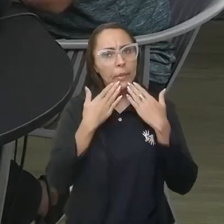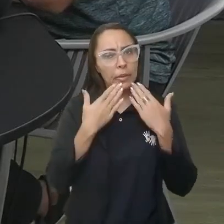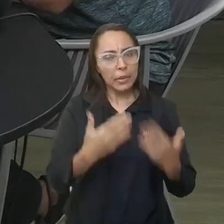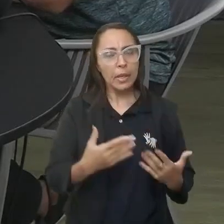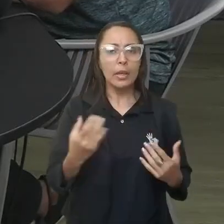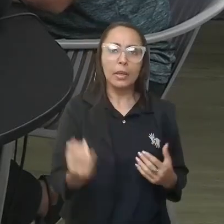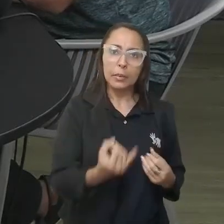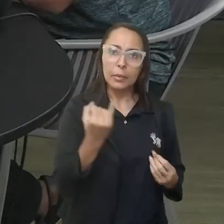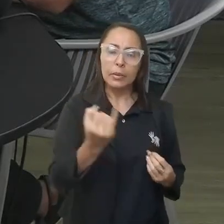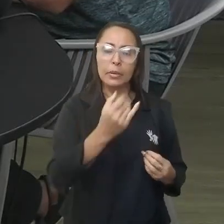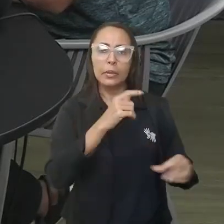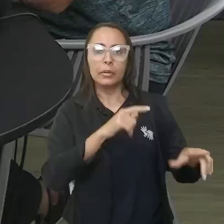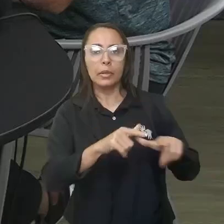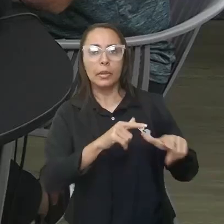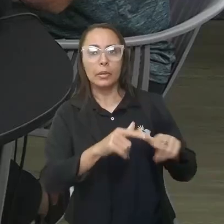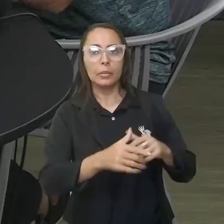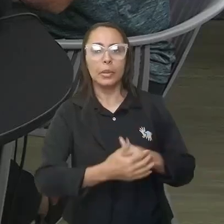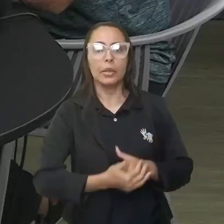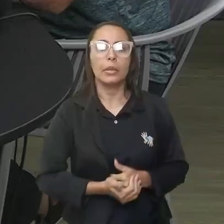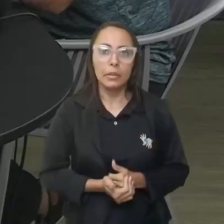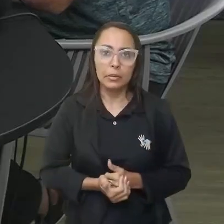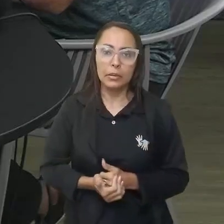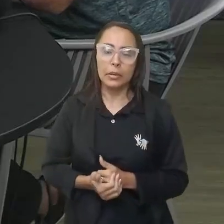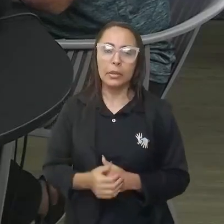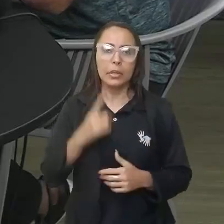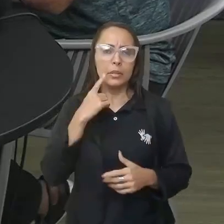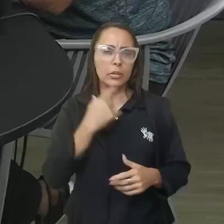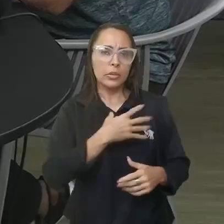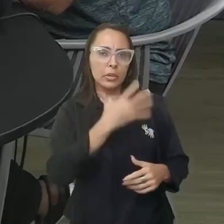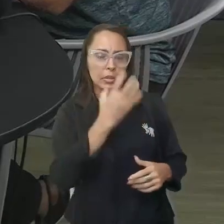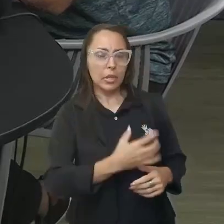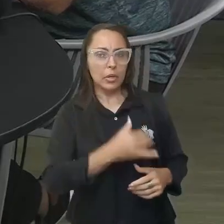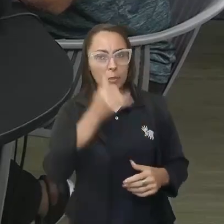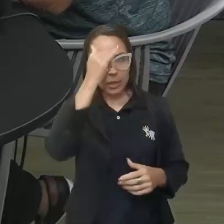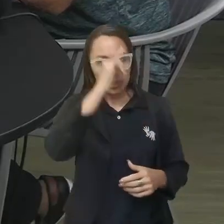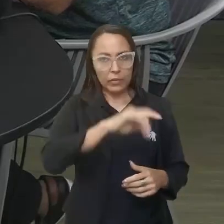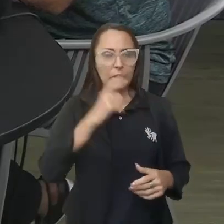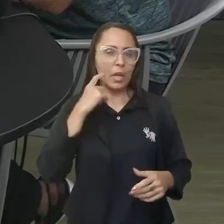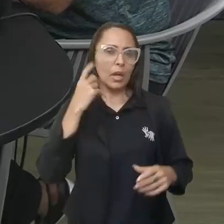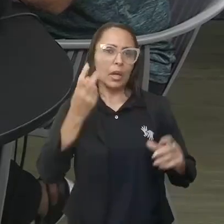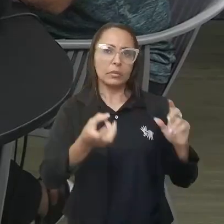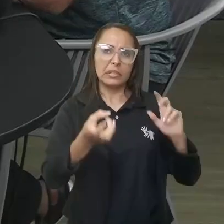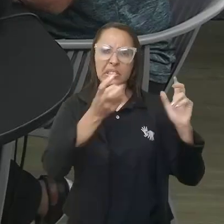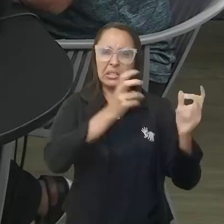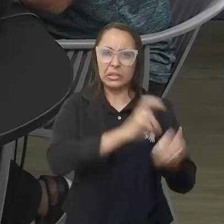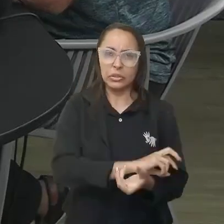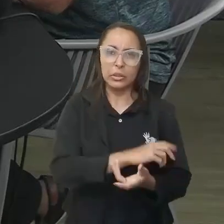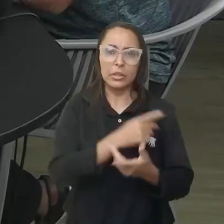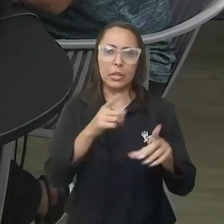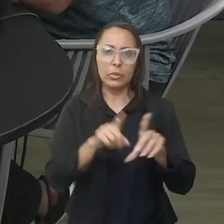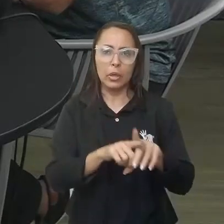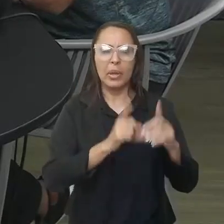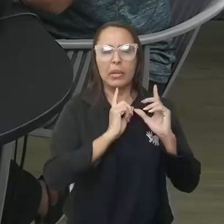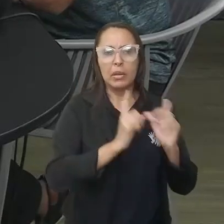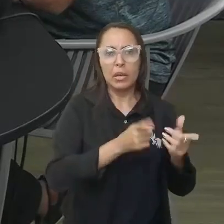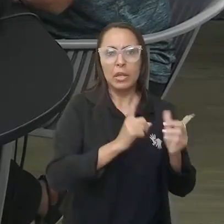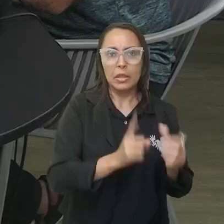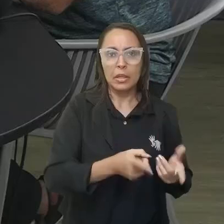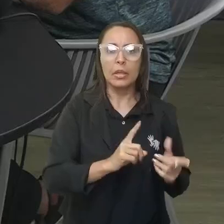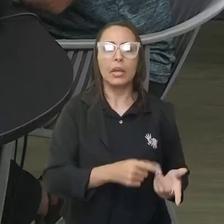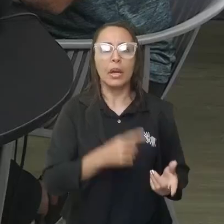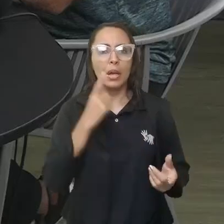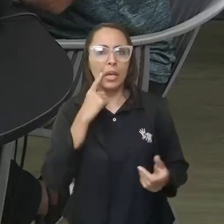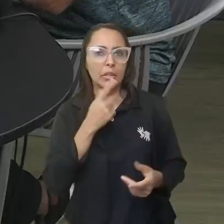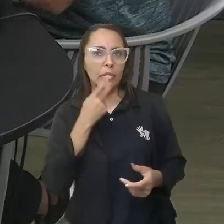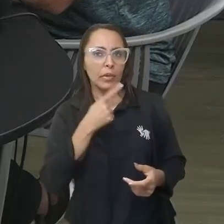esse trabalho que seja levado a sério para evitar algumas distorções, né? Muitas vezes as pessoas que falam mal sobre o